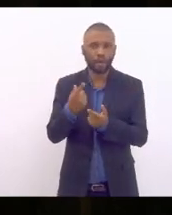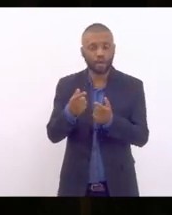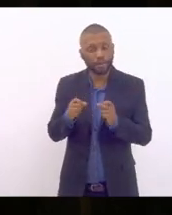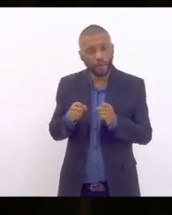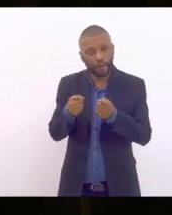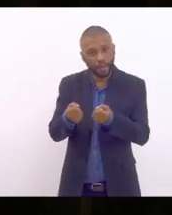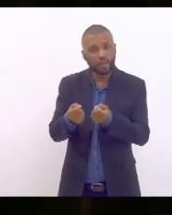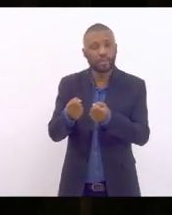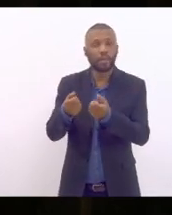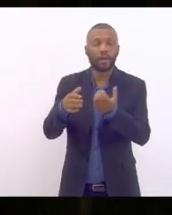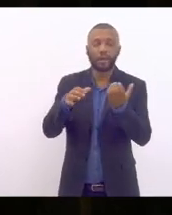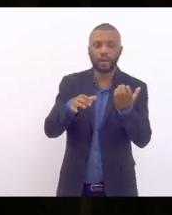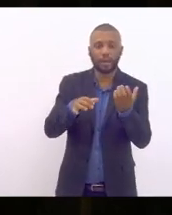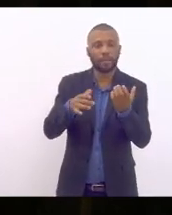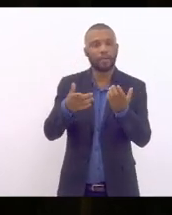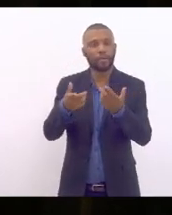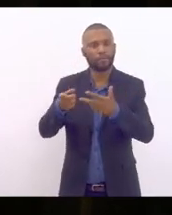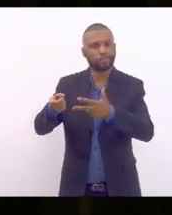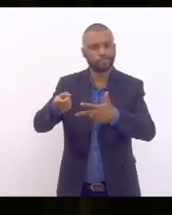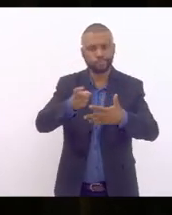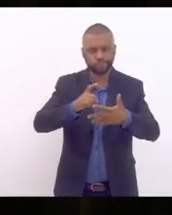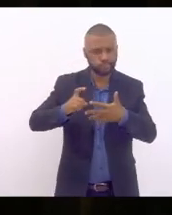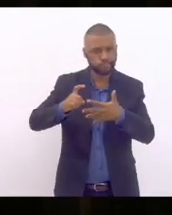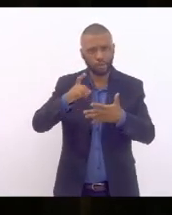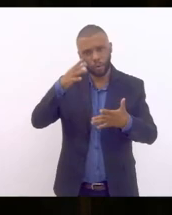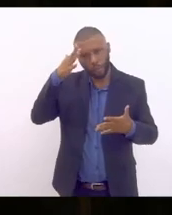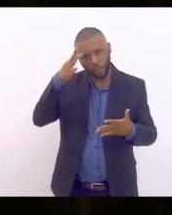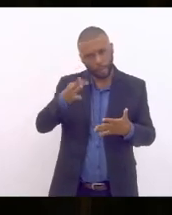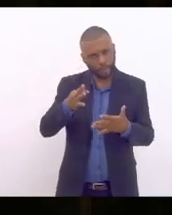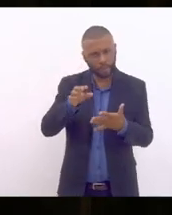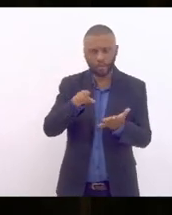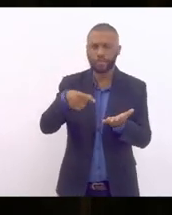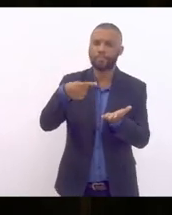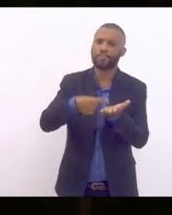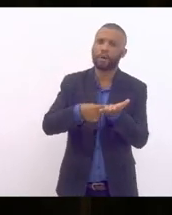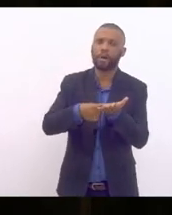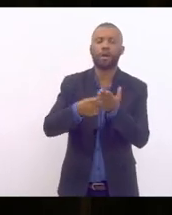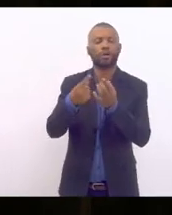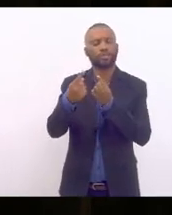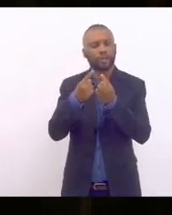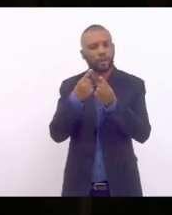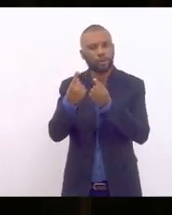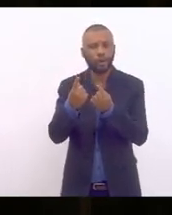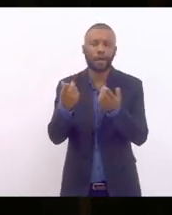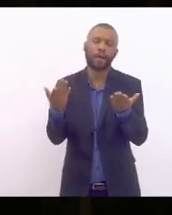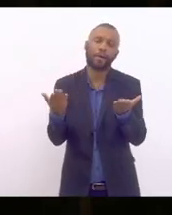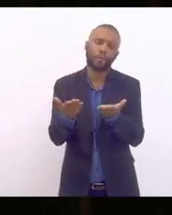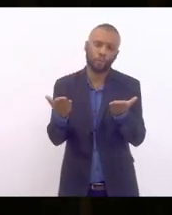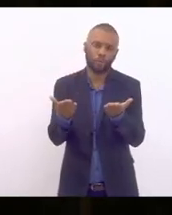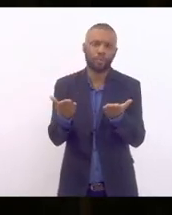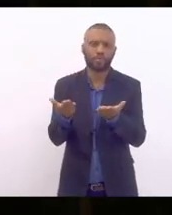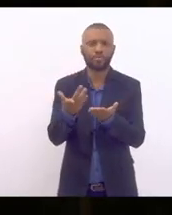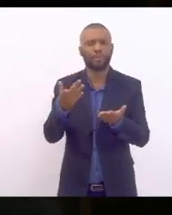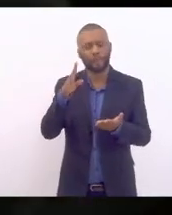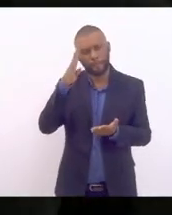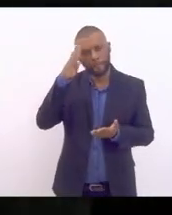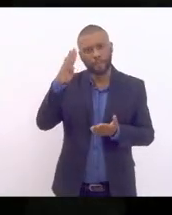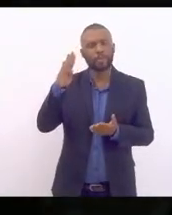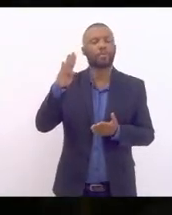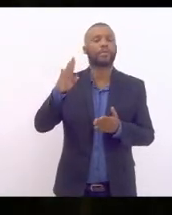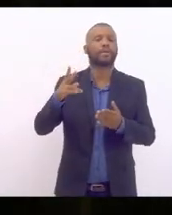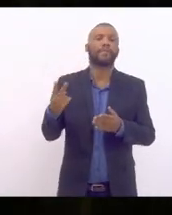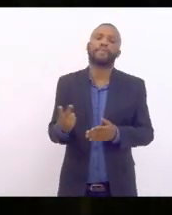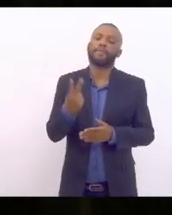poder executivo que compreenda tudo que a gente conversou aqui no dia de hoje especialmente que valorize